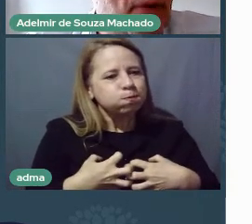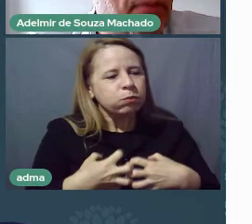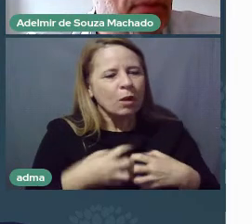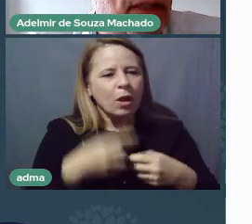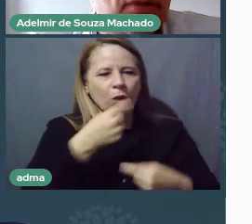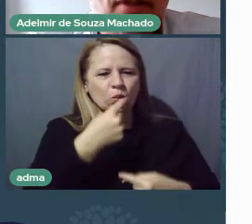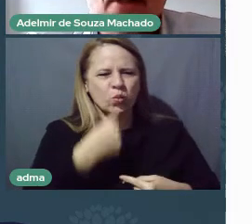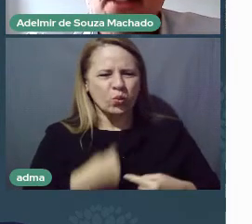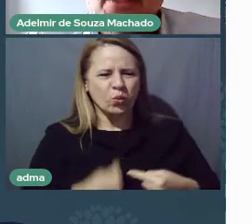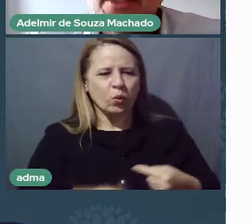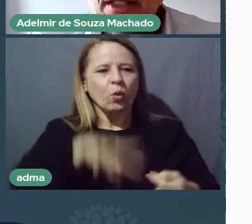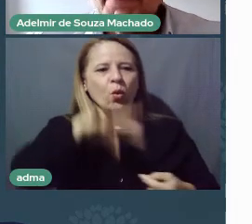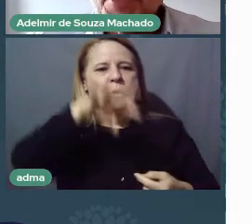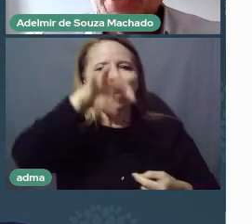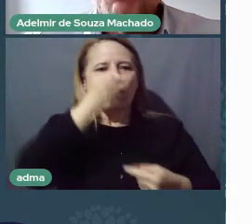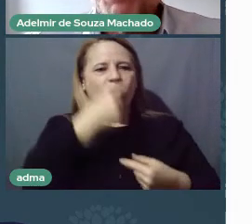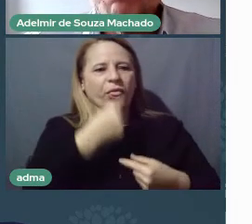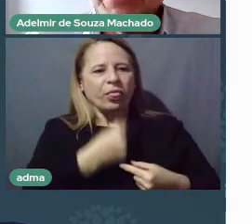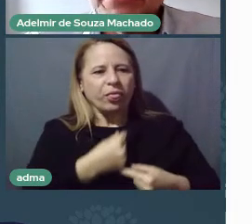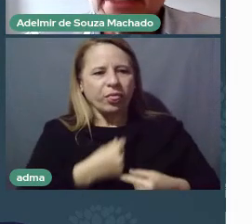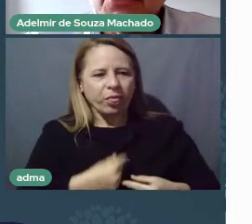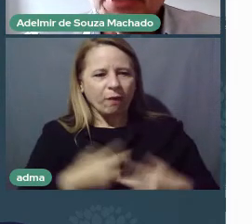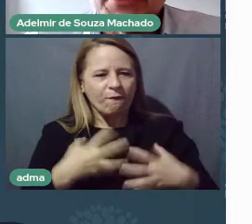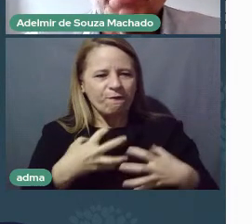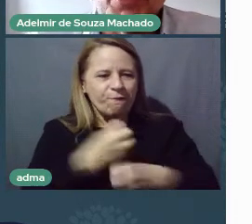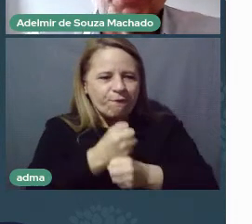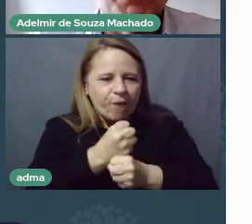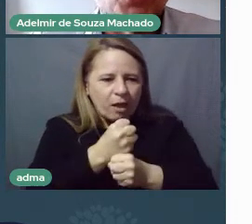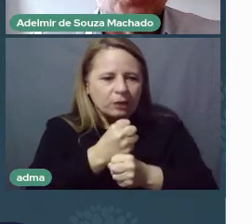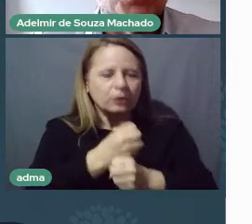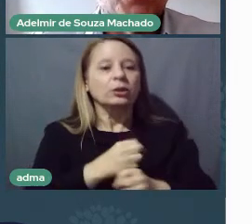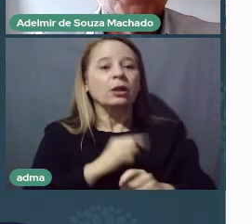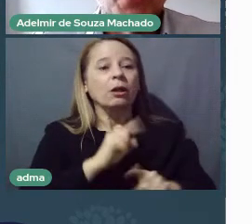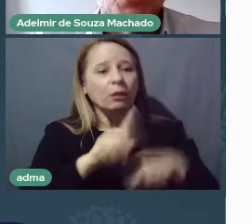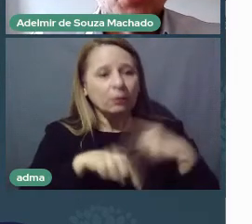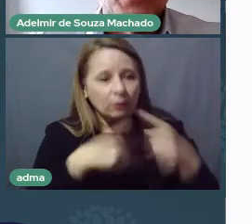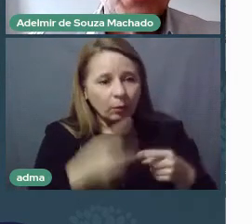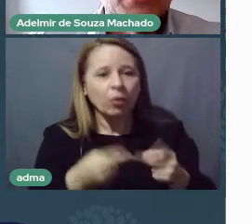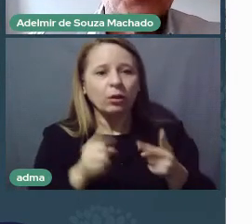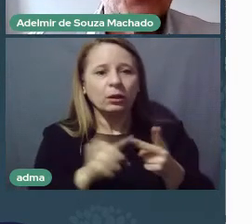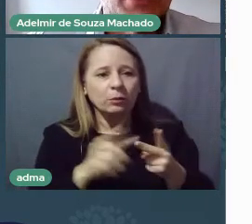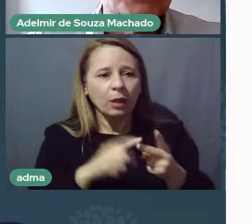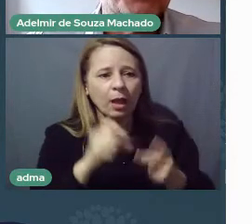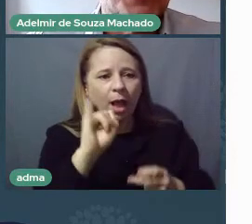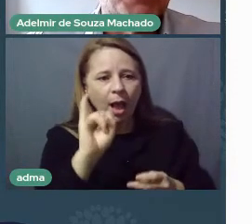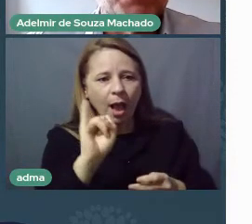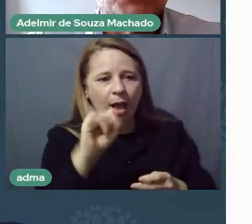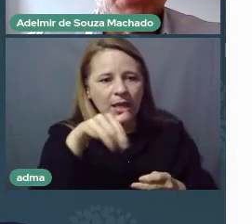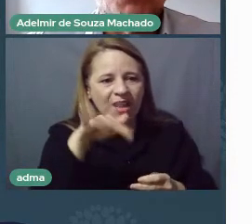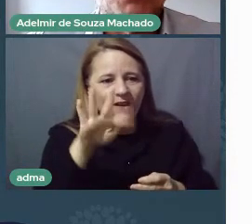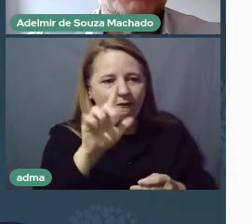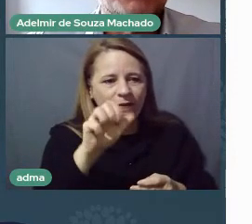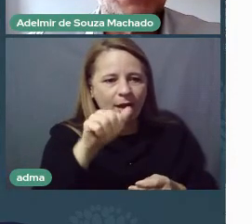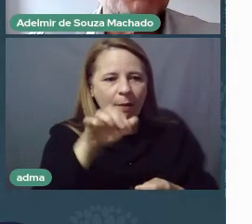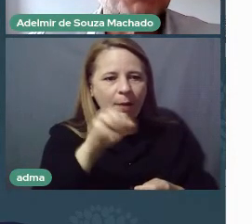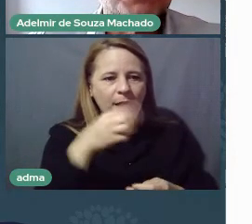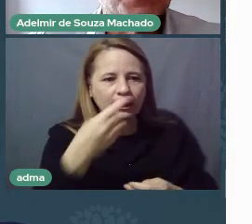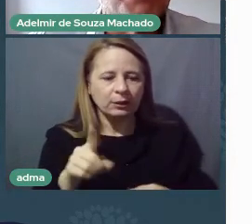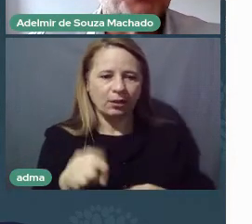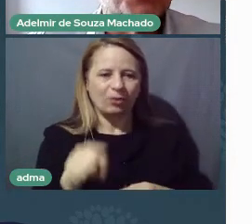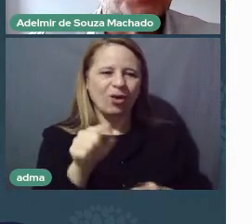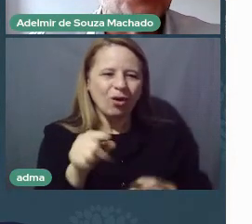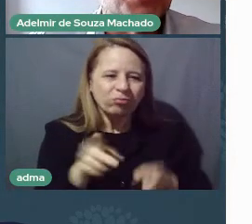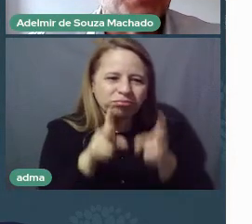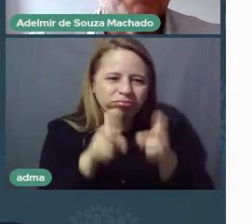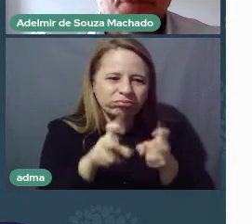leva o ar para o pulmão, e a inflamação desse próprio brônquio. E isso causa o quê, pessoal? Observe